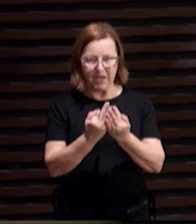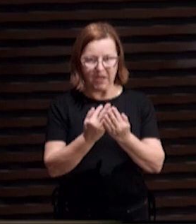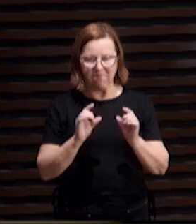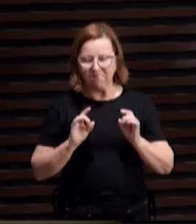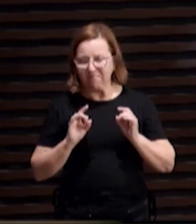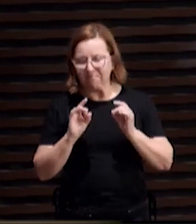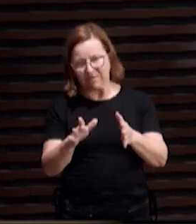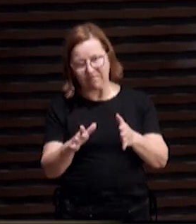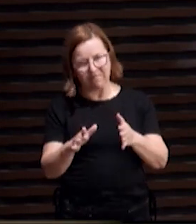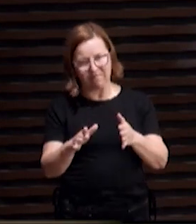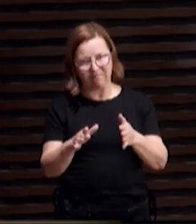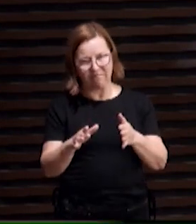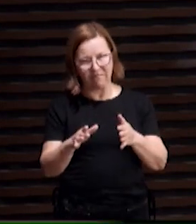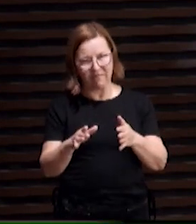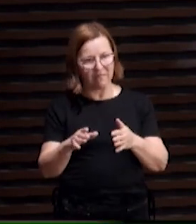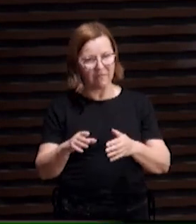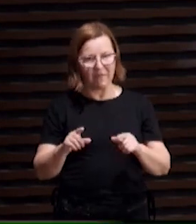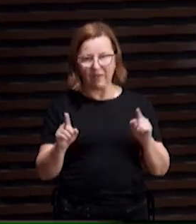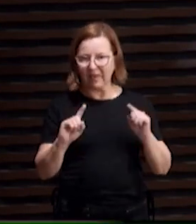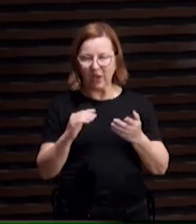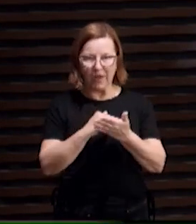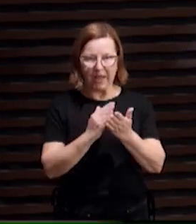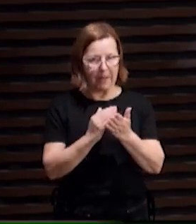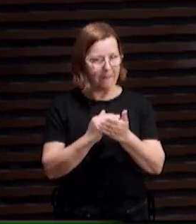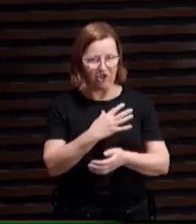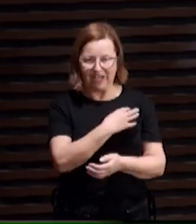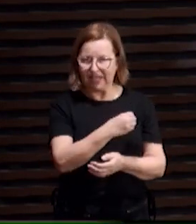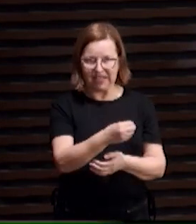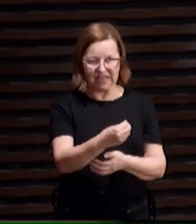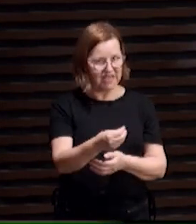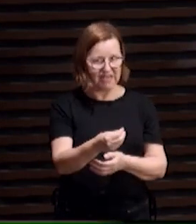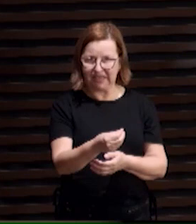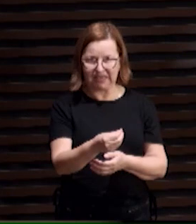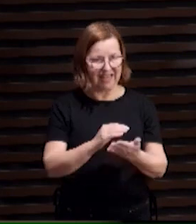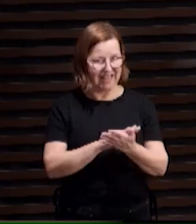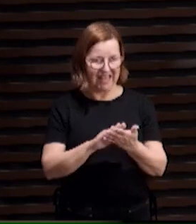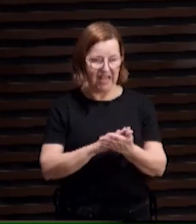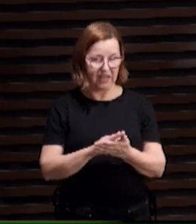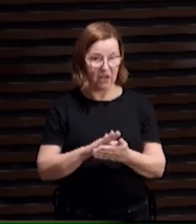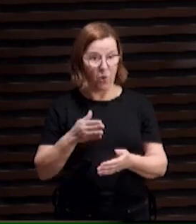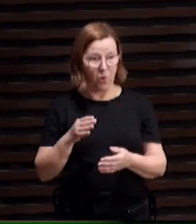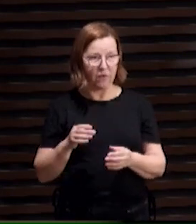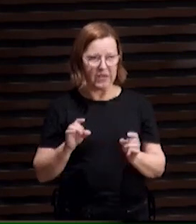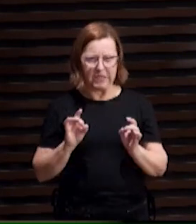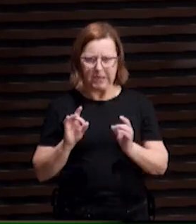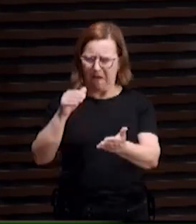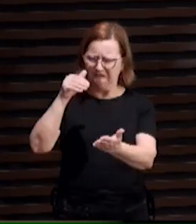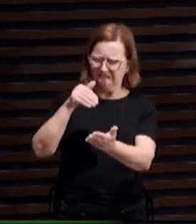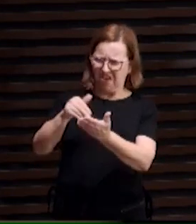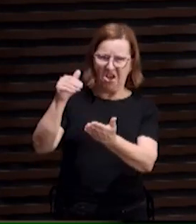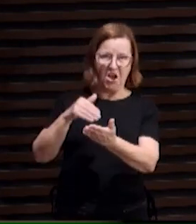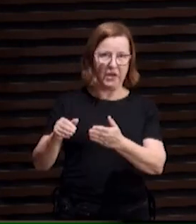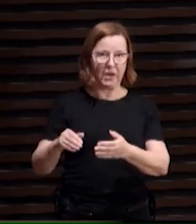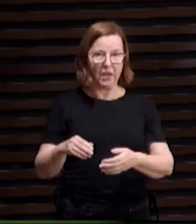a família lhe desertava. Ou você era excomungado, você não podia ir mais